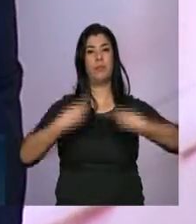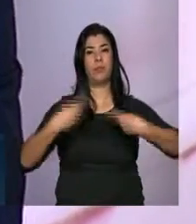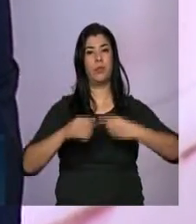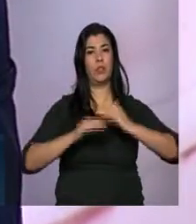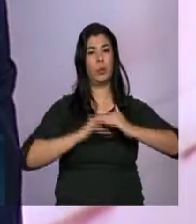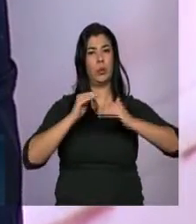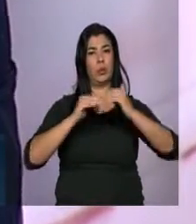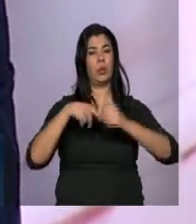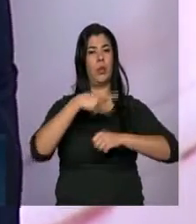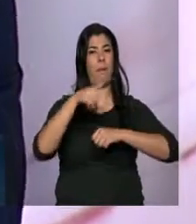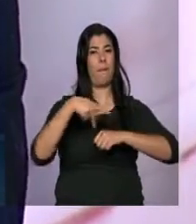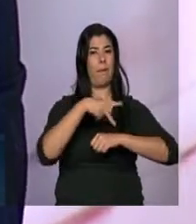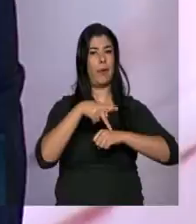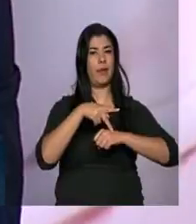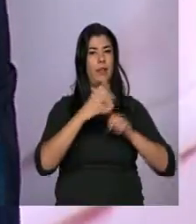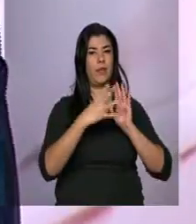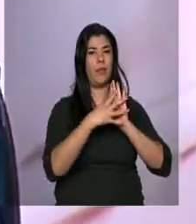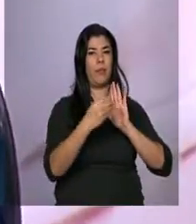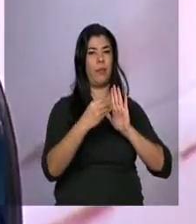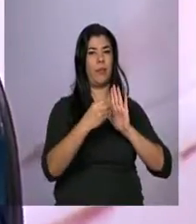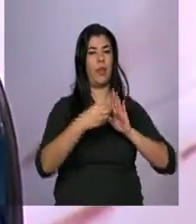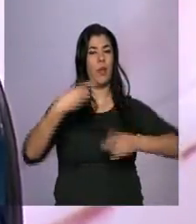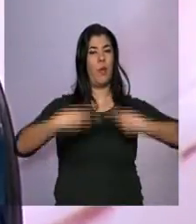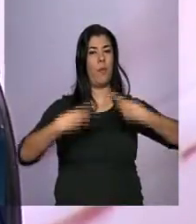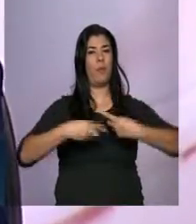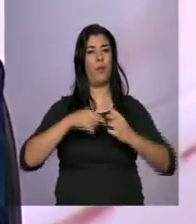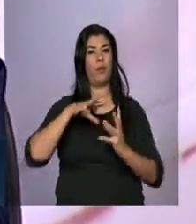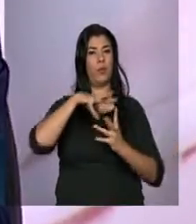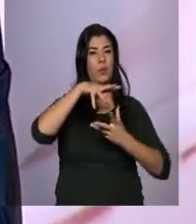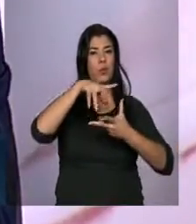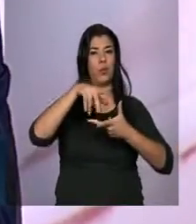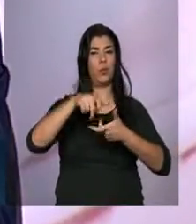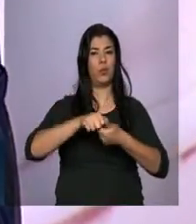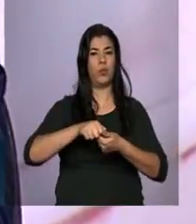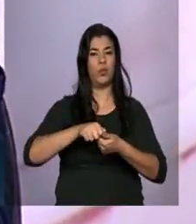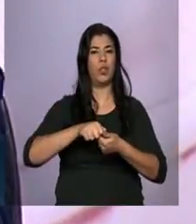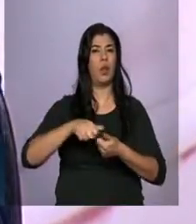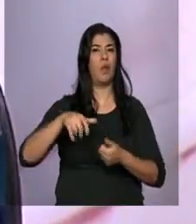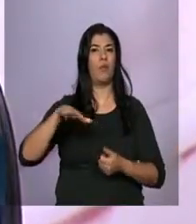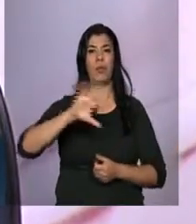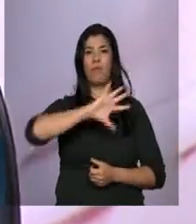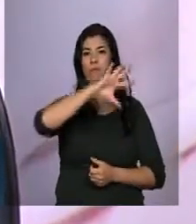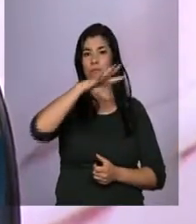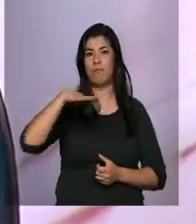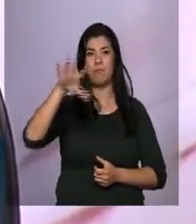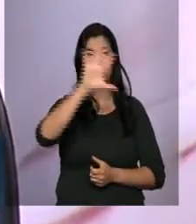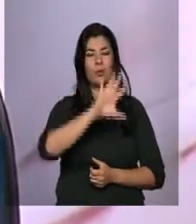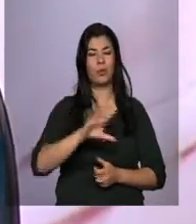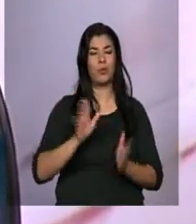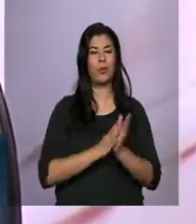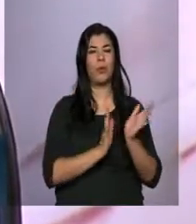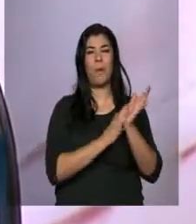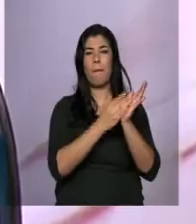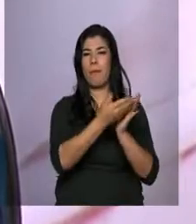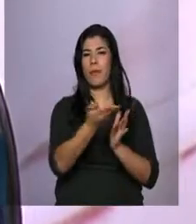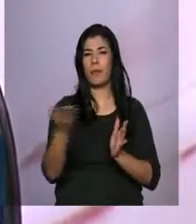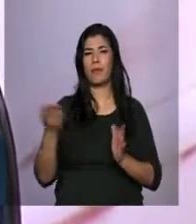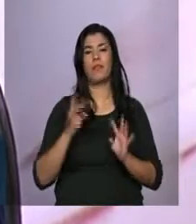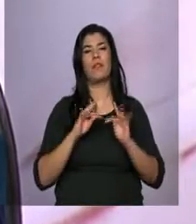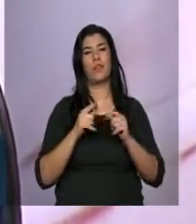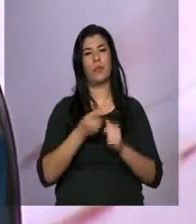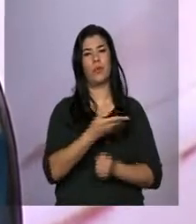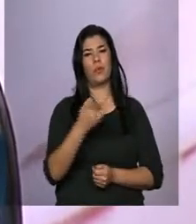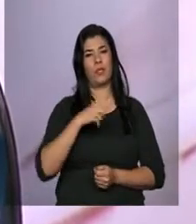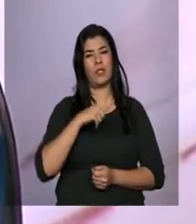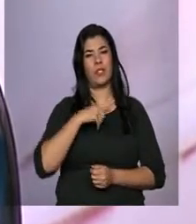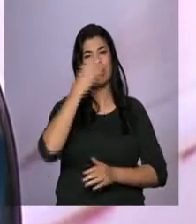além do país e se tornam políticas internacionais, globais, universais. Então, parabéns a todos. Eu acho que todos estão de